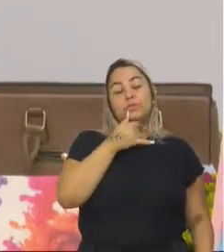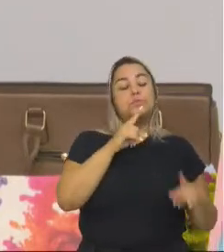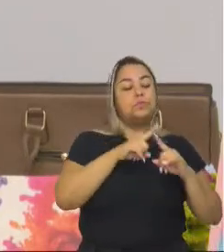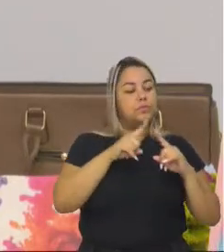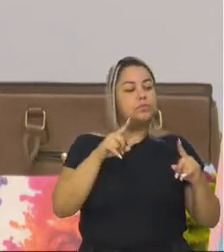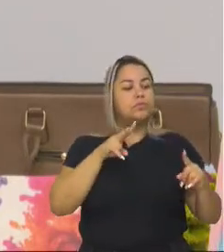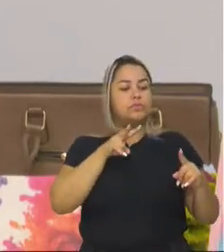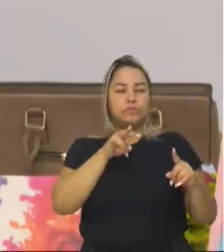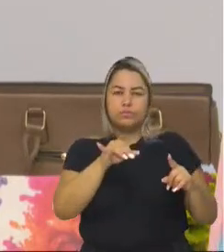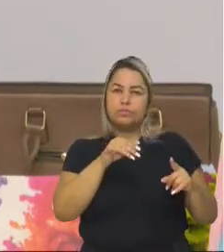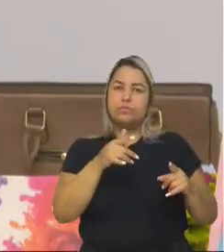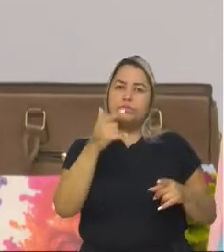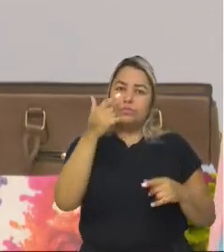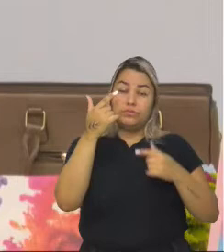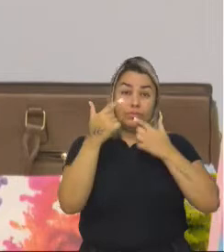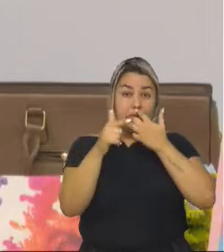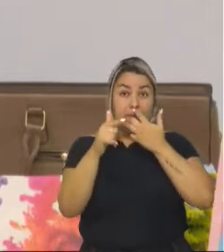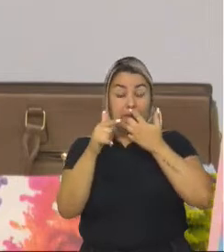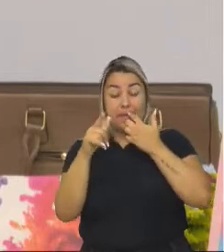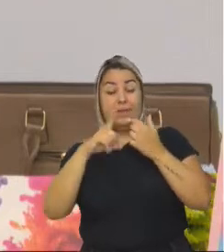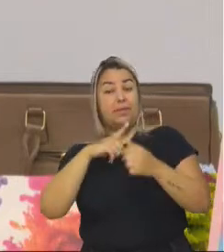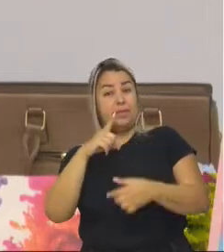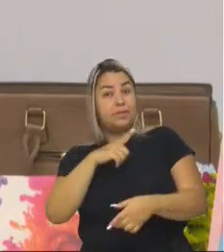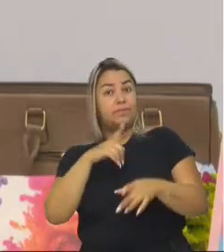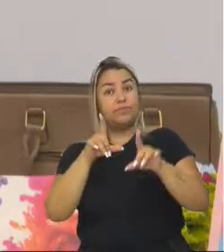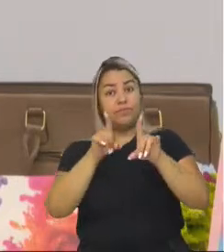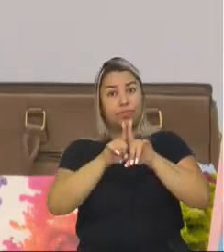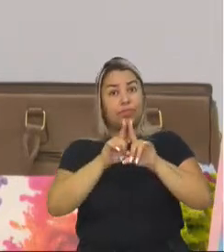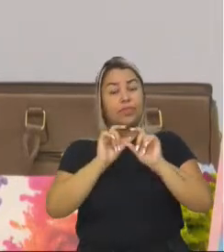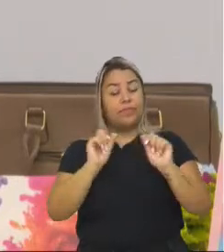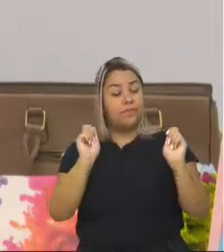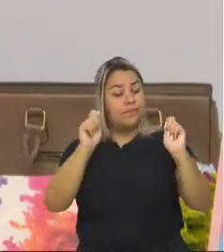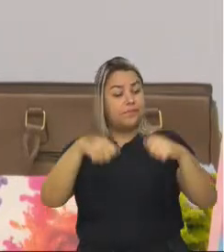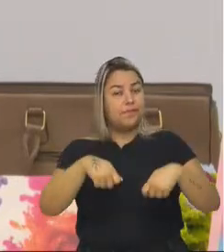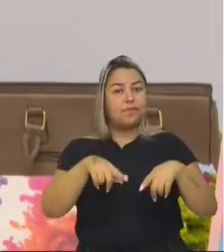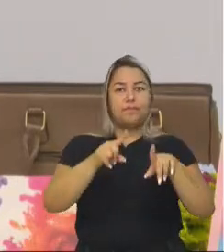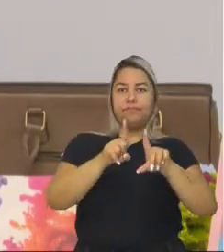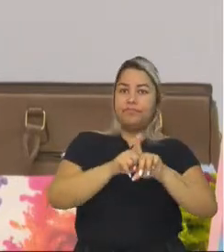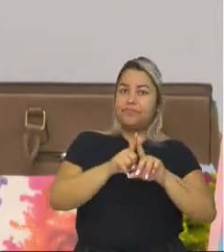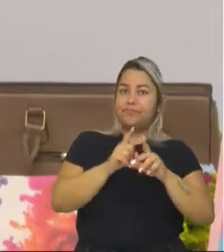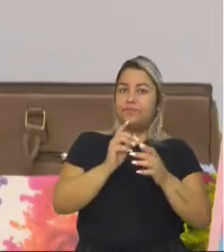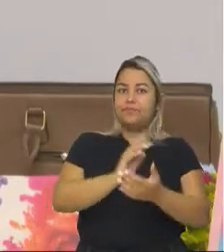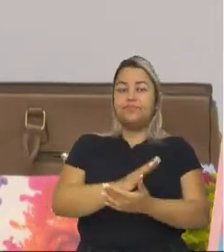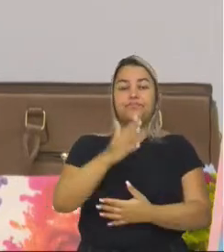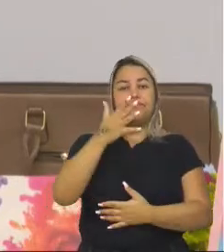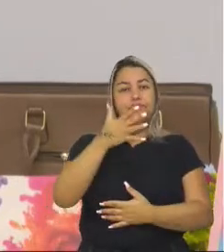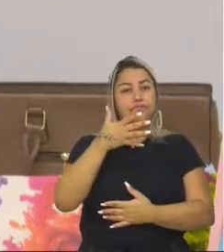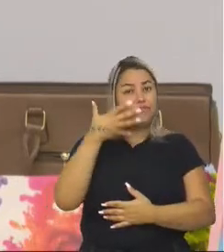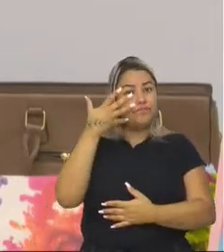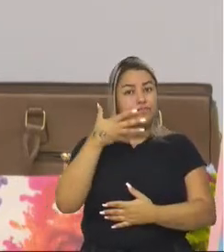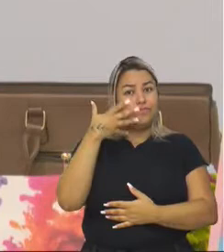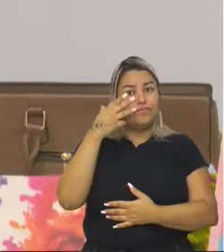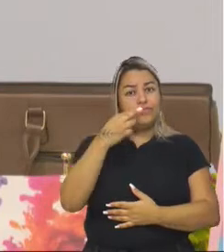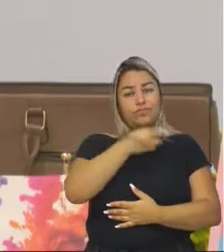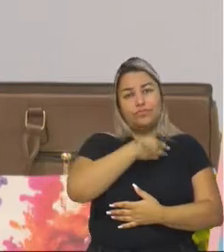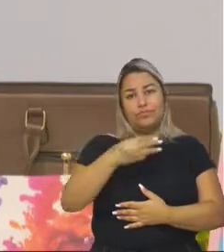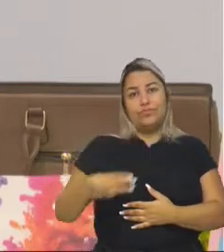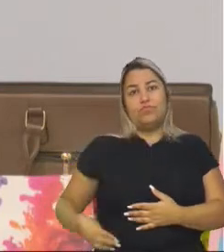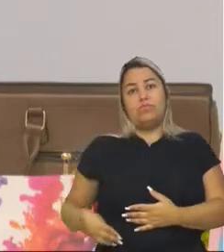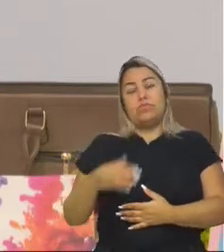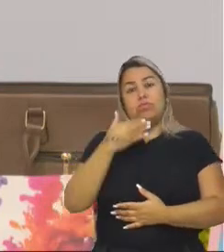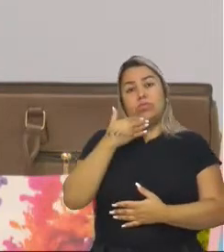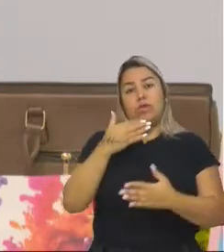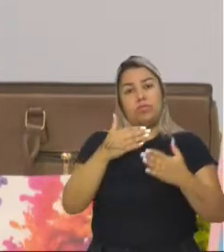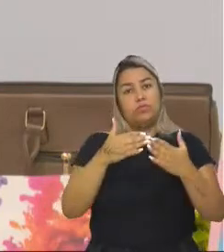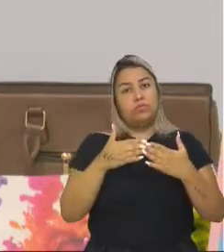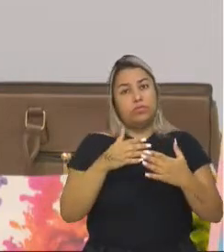disputar, mas a gente vai ter que ter a ousadia na gestão necessária. Essas foram as palavras que o ministro pediu. Infelizmente, ele não pôde